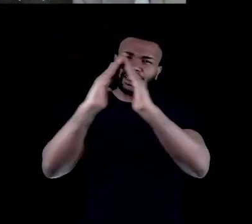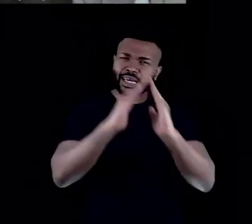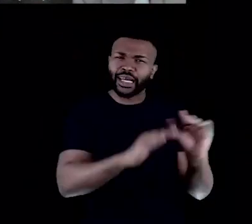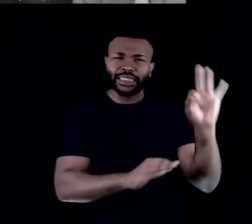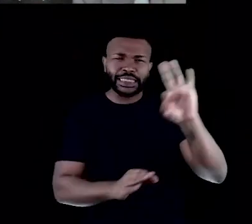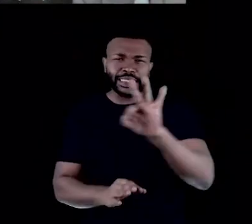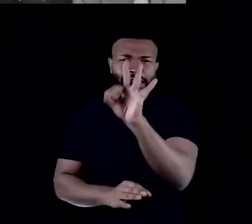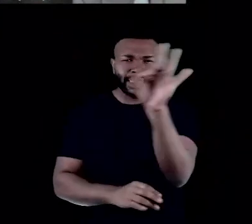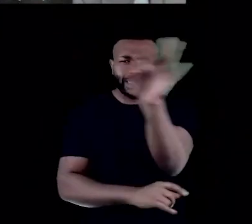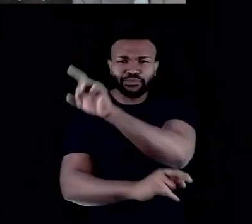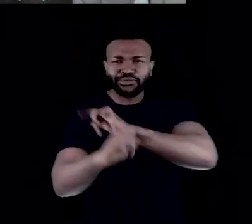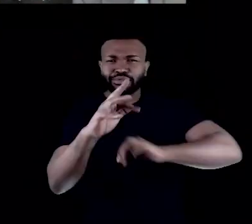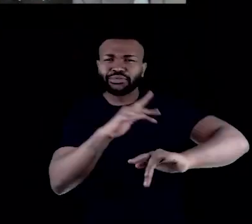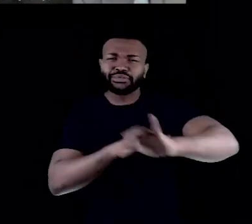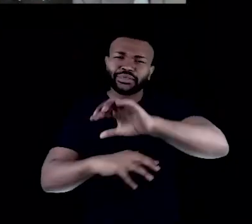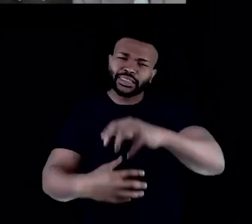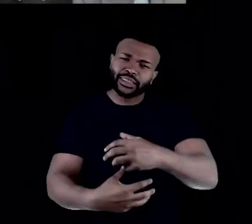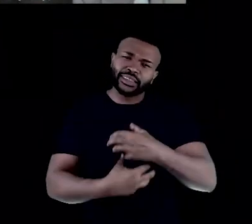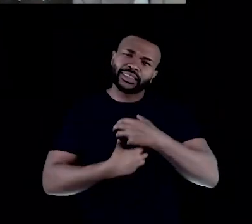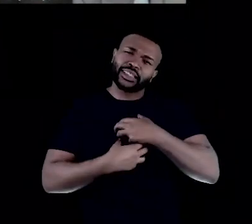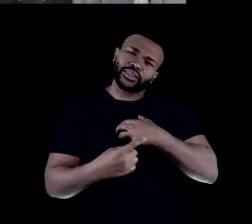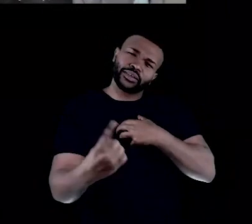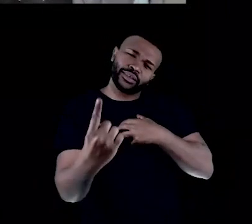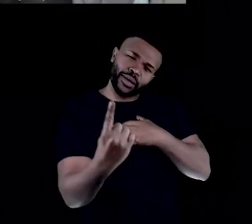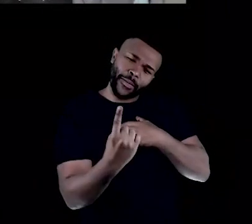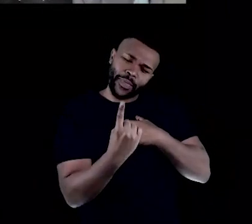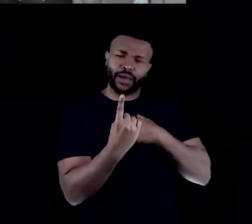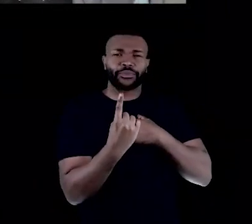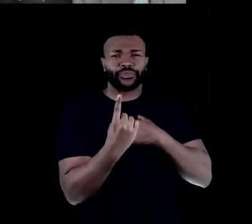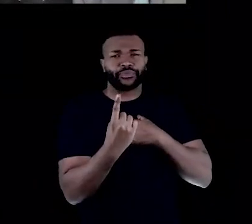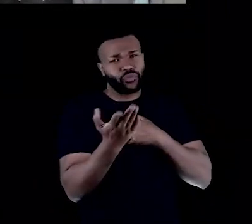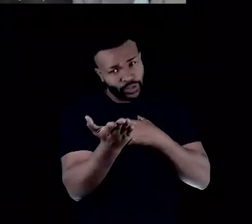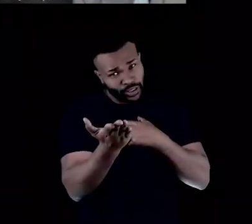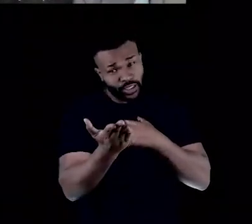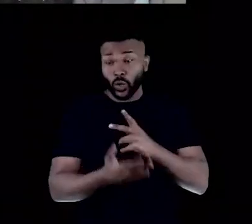centelhas, ebulição de abelhas. Tudo que sinto quando tu chegas.